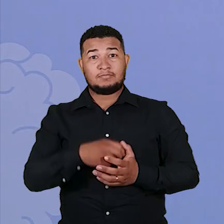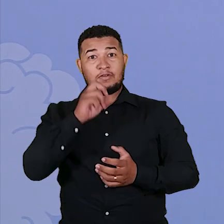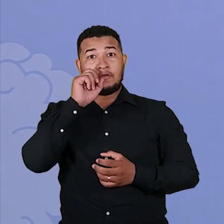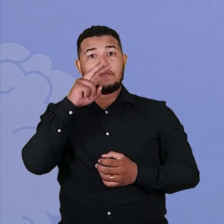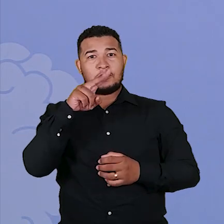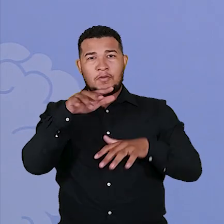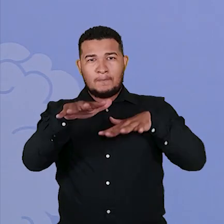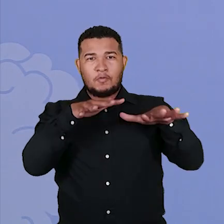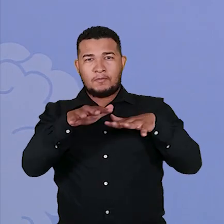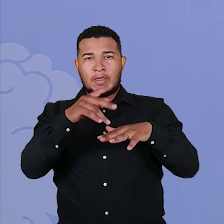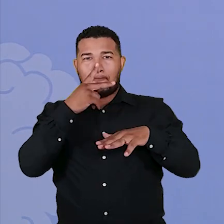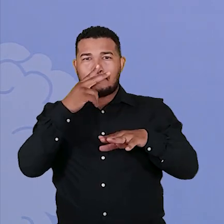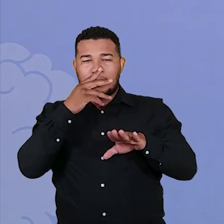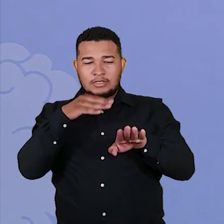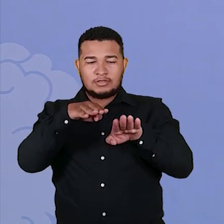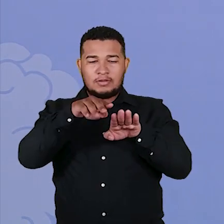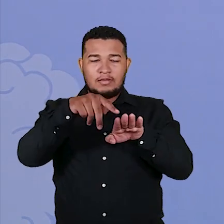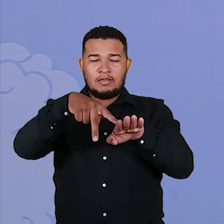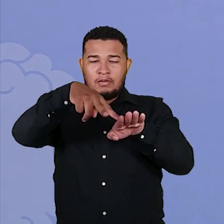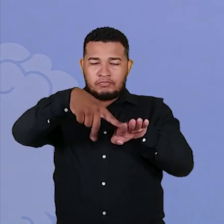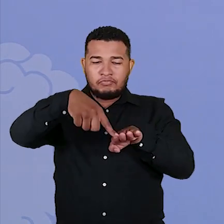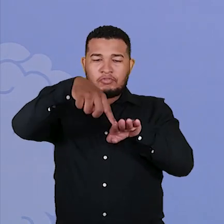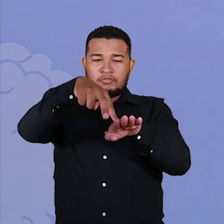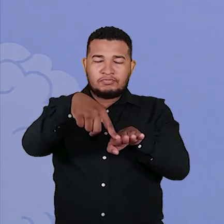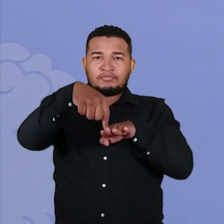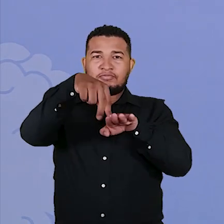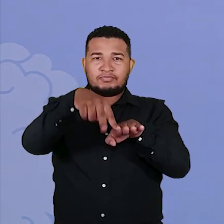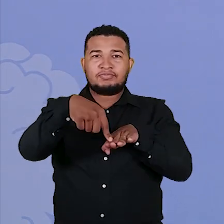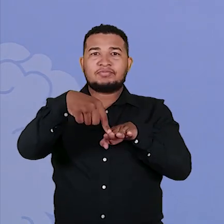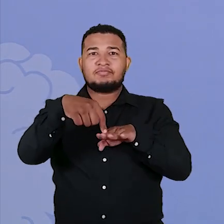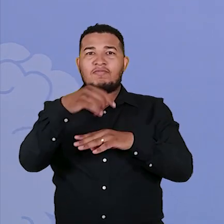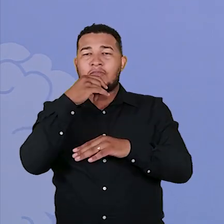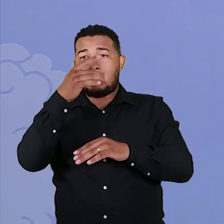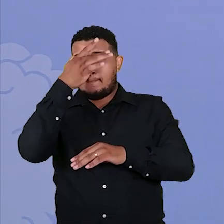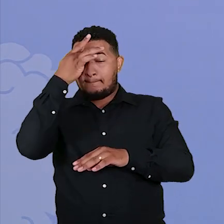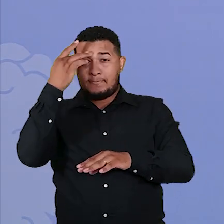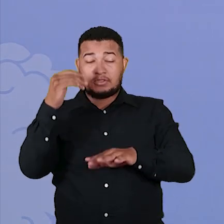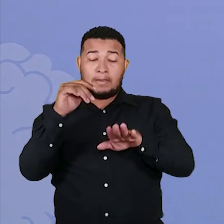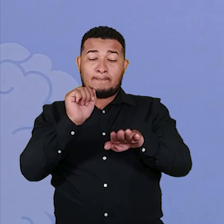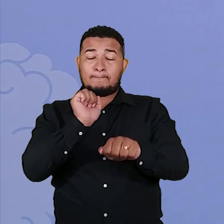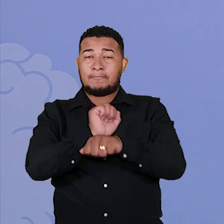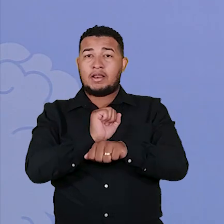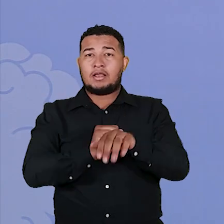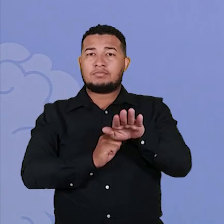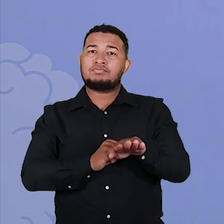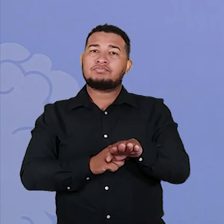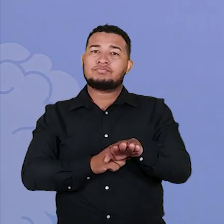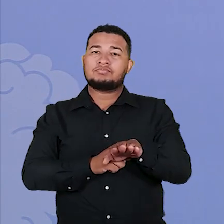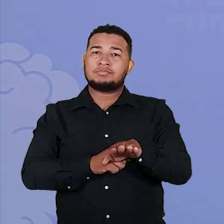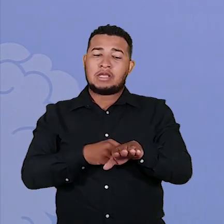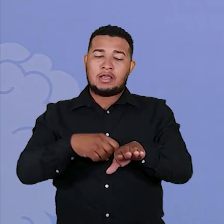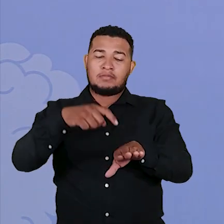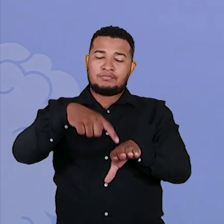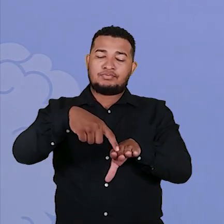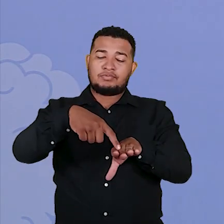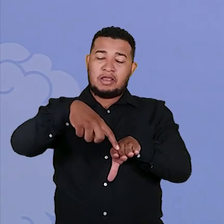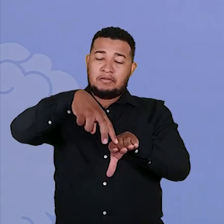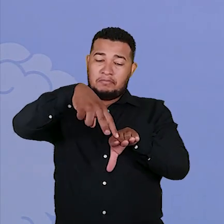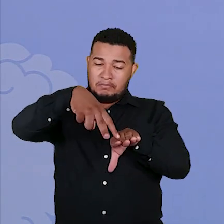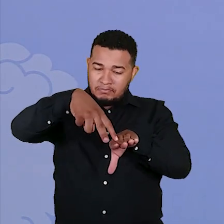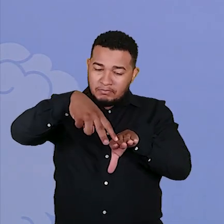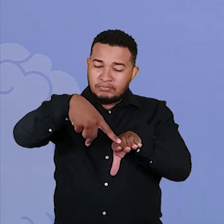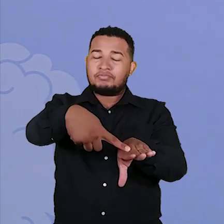e vira o movimento do skate então ele tava parado uma pessoa sobe em cima dele e